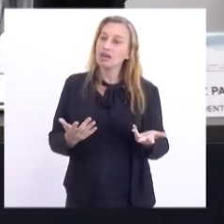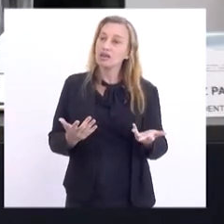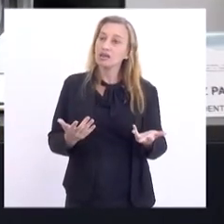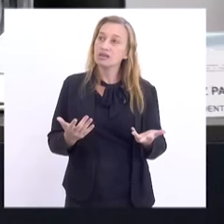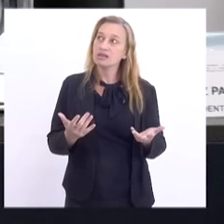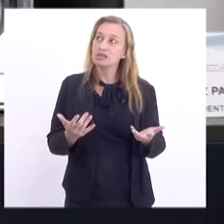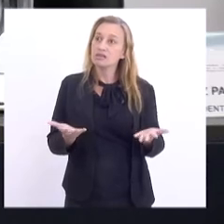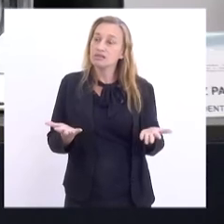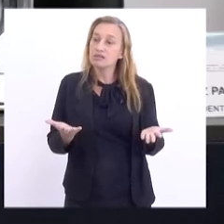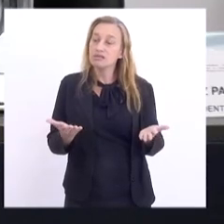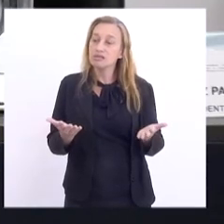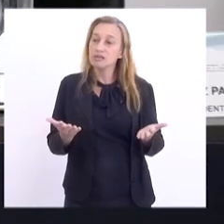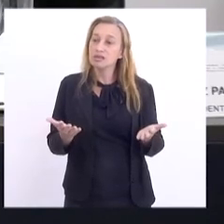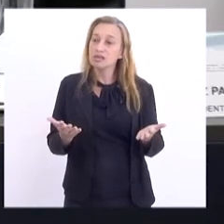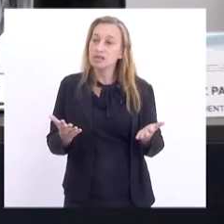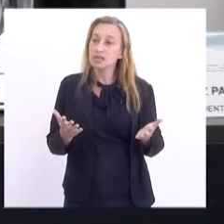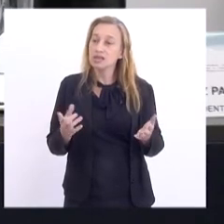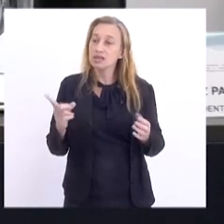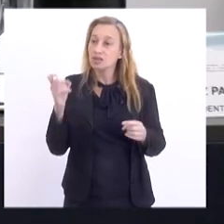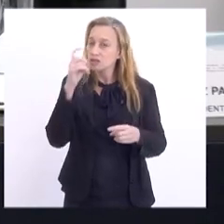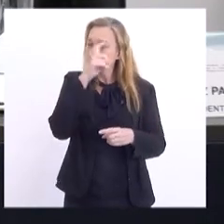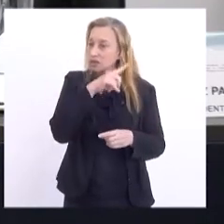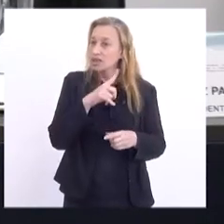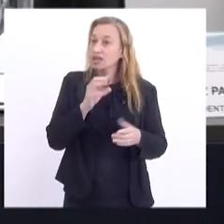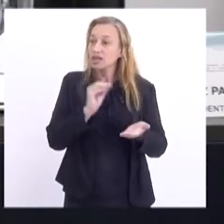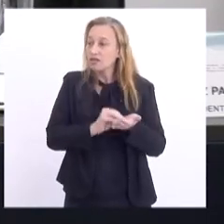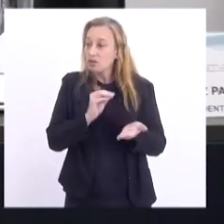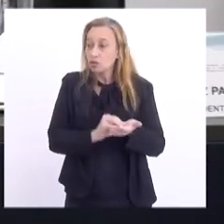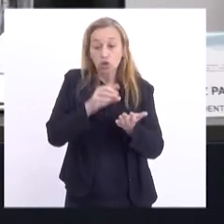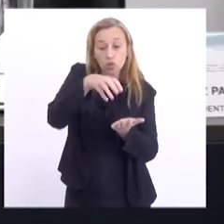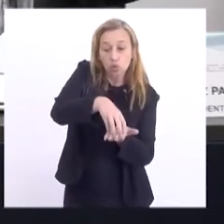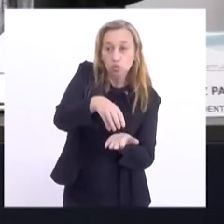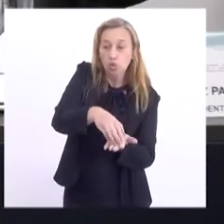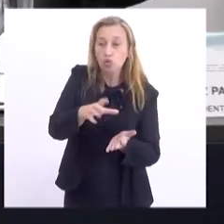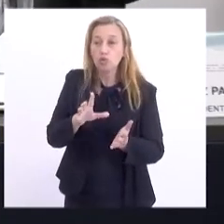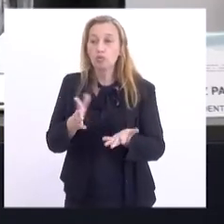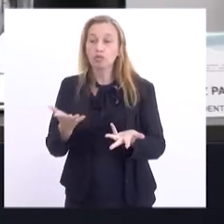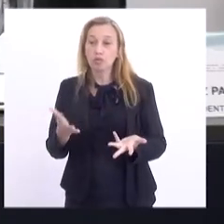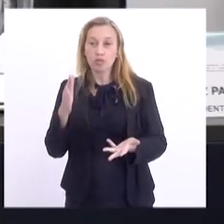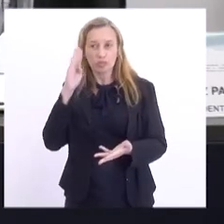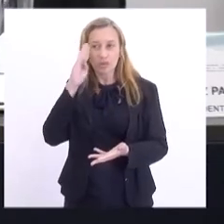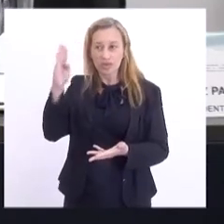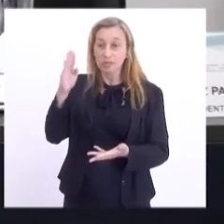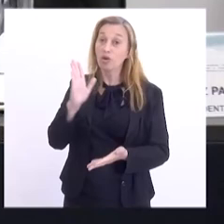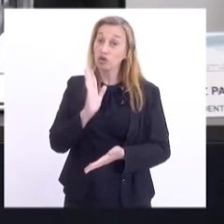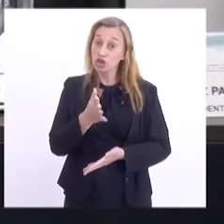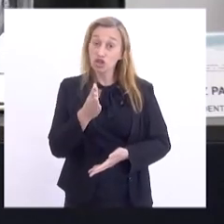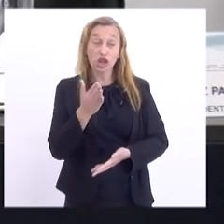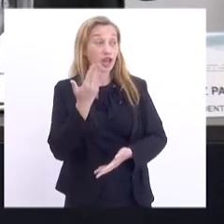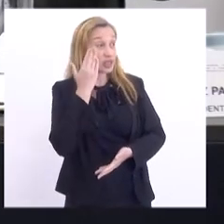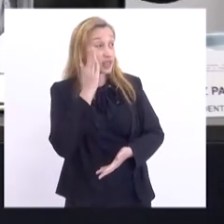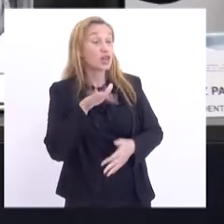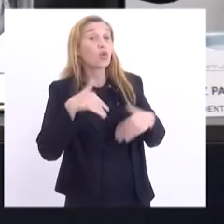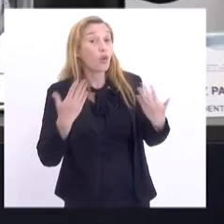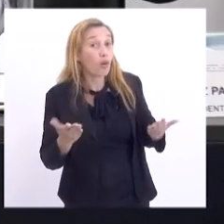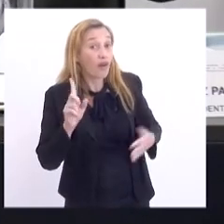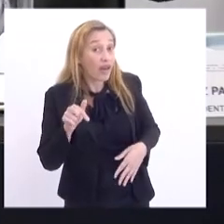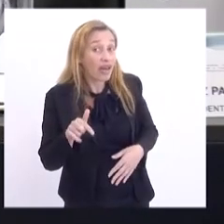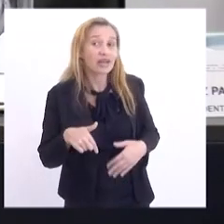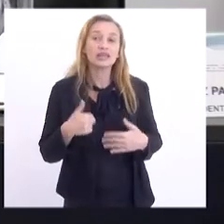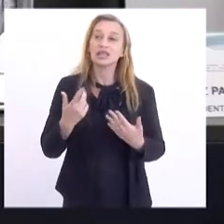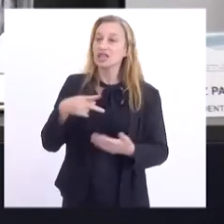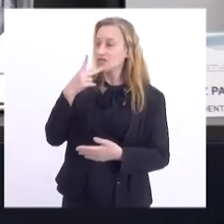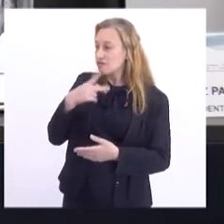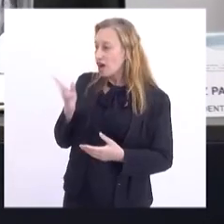de entendimento tá faltando um órgão Central que eu já descobri quem é que diga assim ó